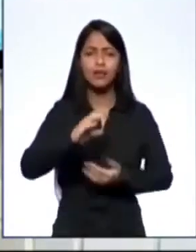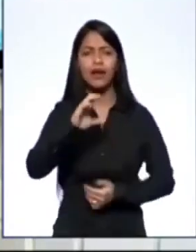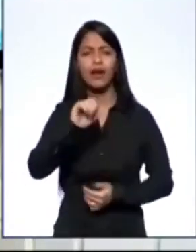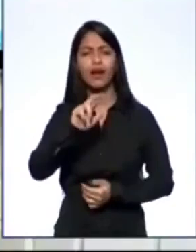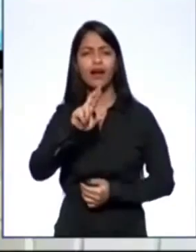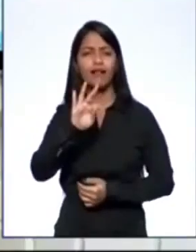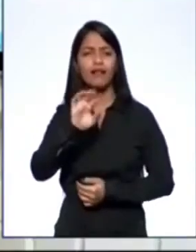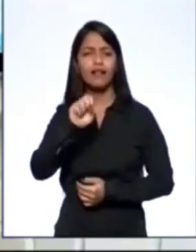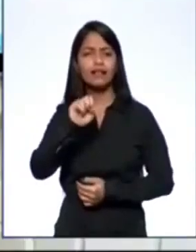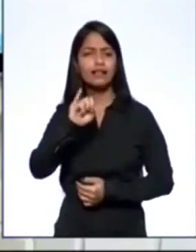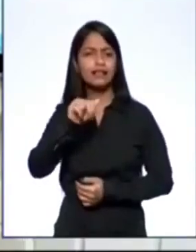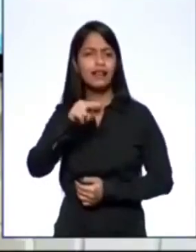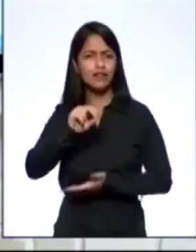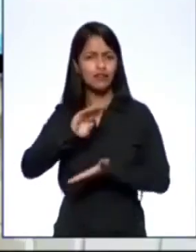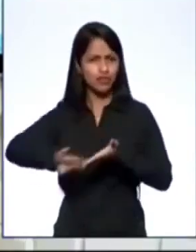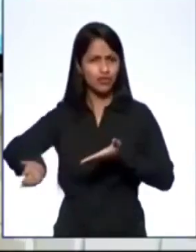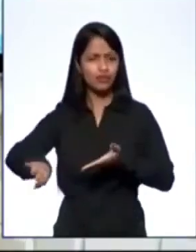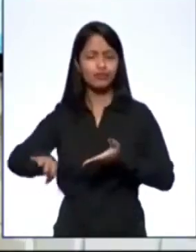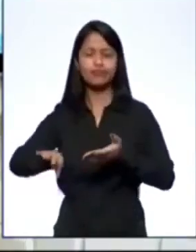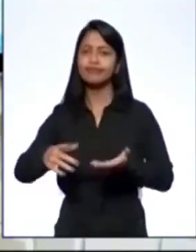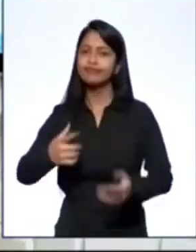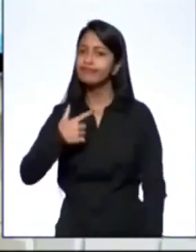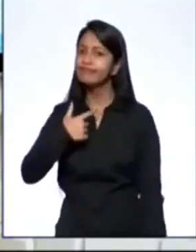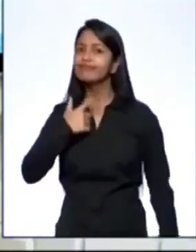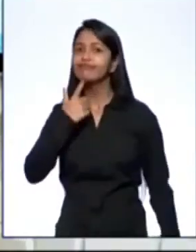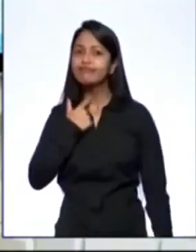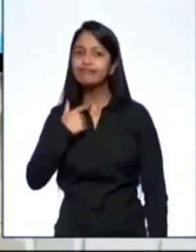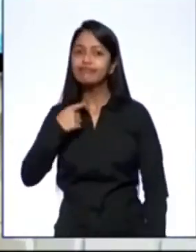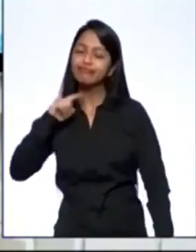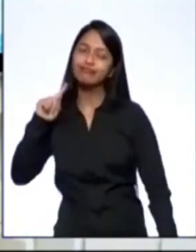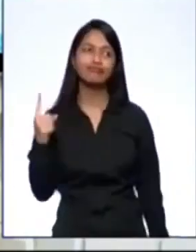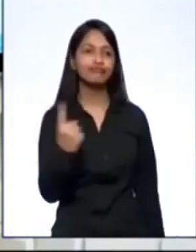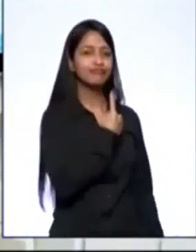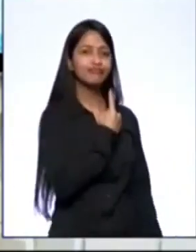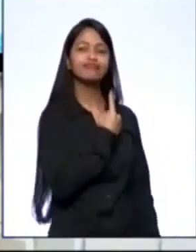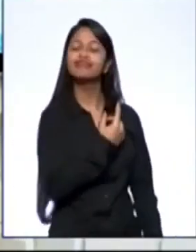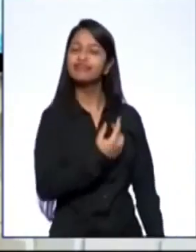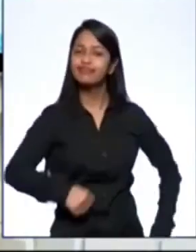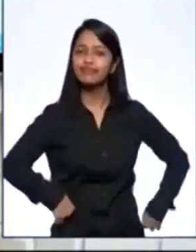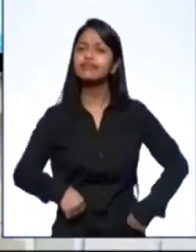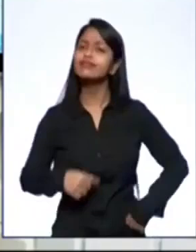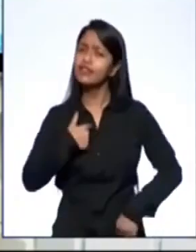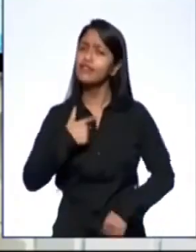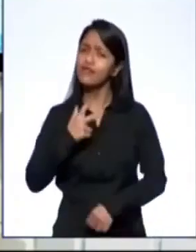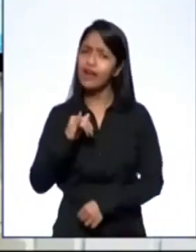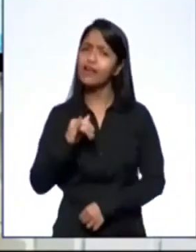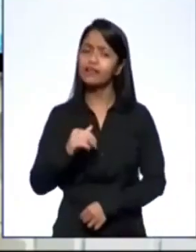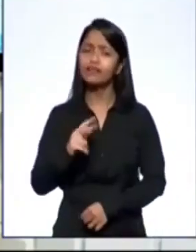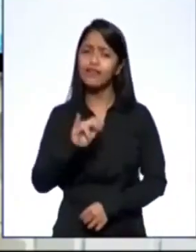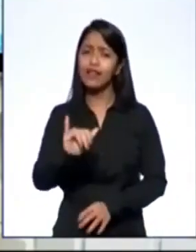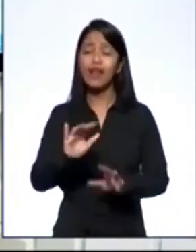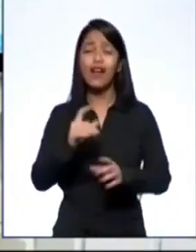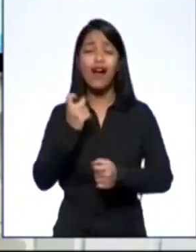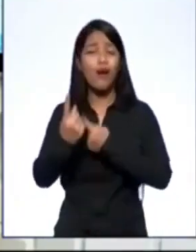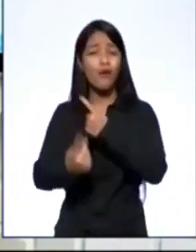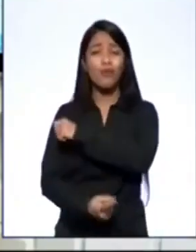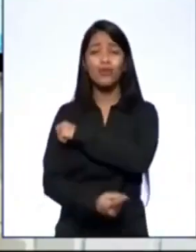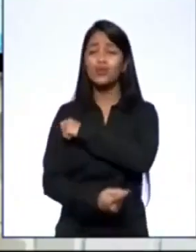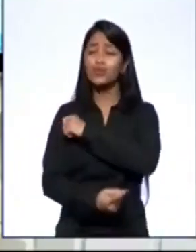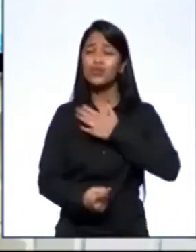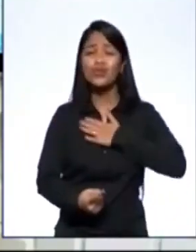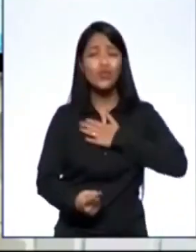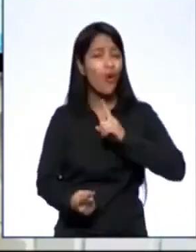da vontade ficar de costa gente eu vou eu vou tem aluna que não gosta de plano